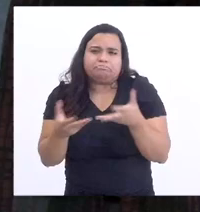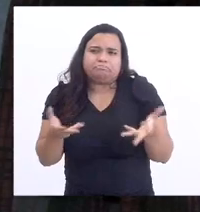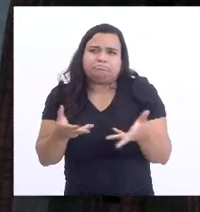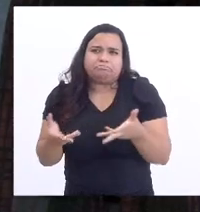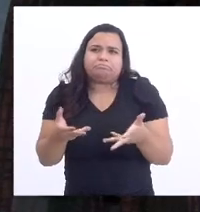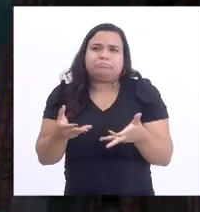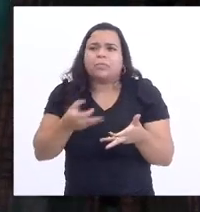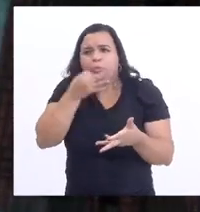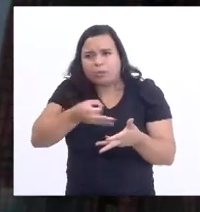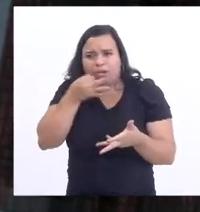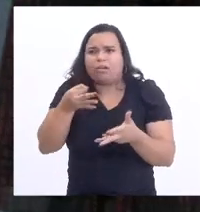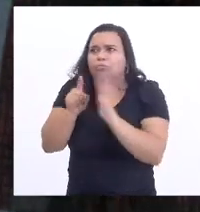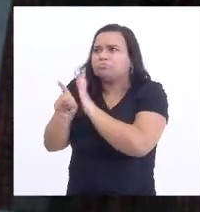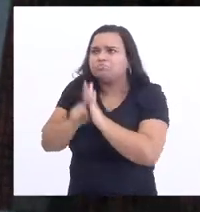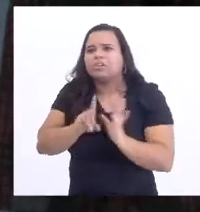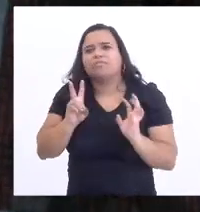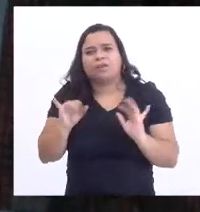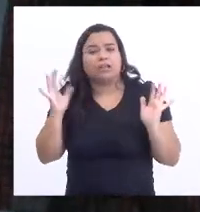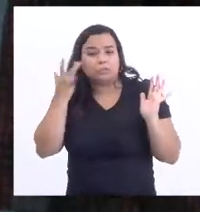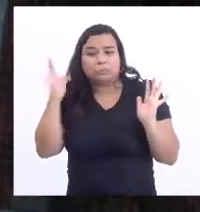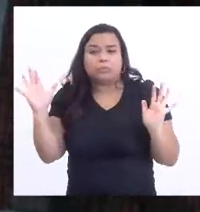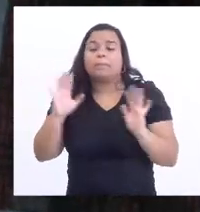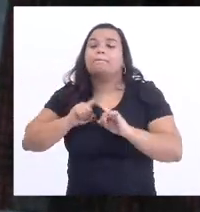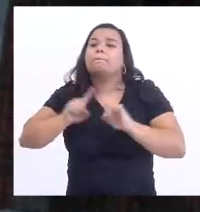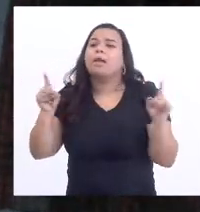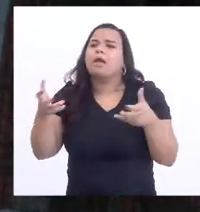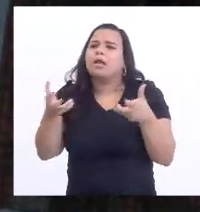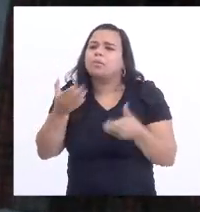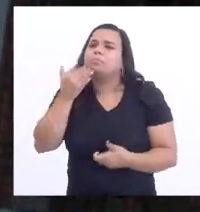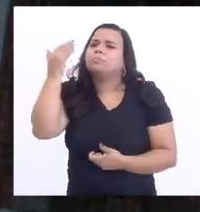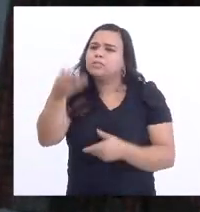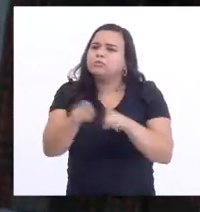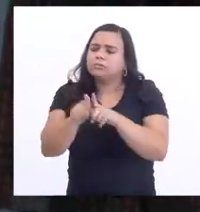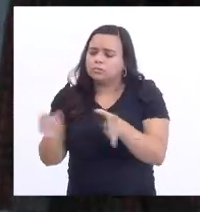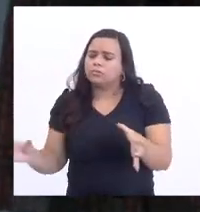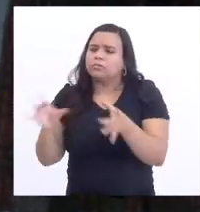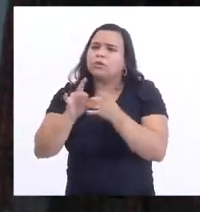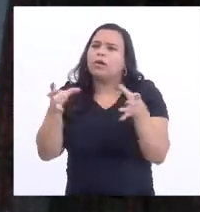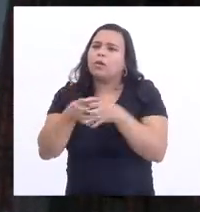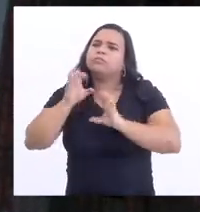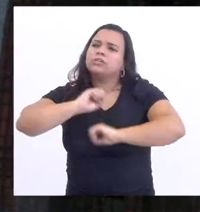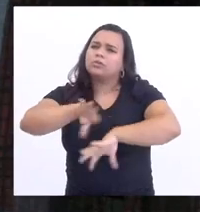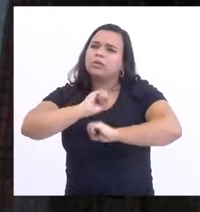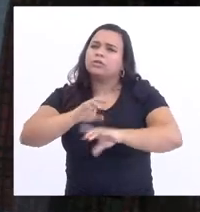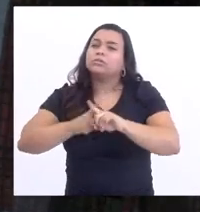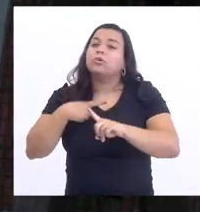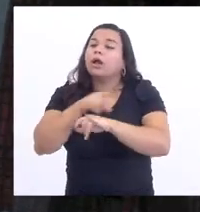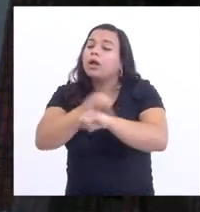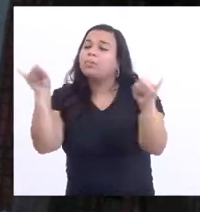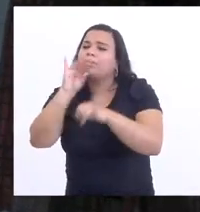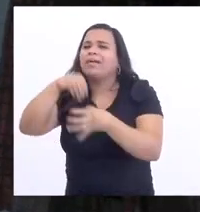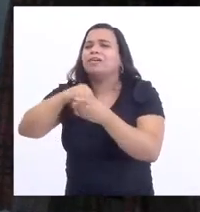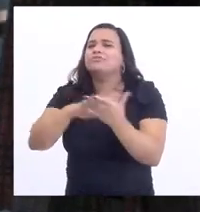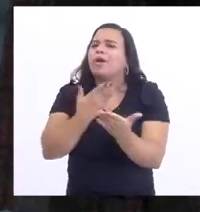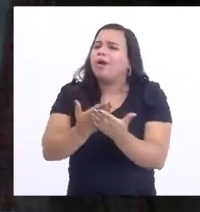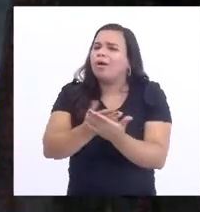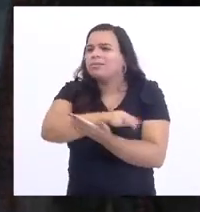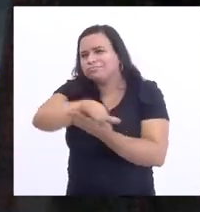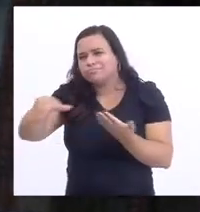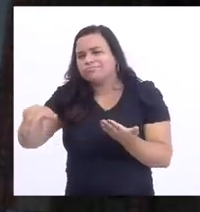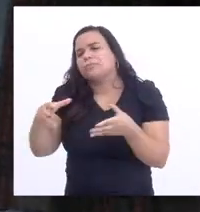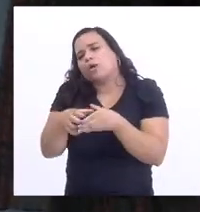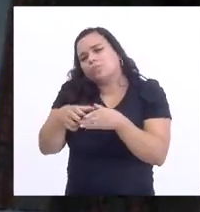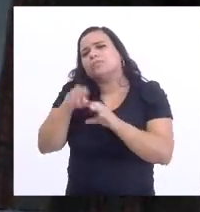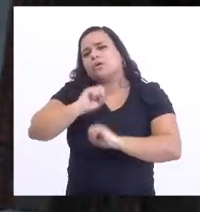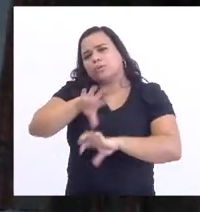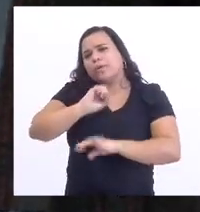emissão de parecer, mas eu queria pedir a Vossa Excelência que incluísse a Comissão de Educação, porque como inclui campanha nas escolas, e a Comissão de Educação